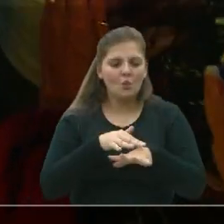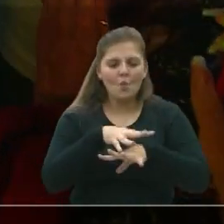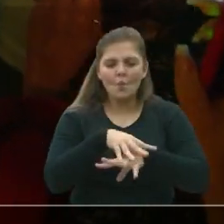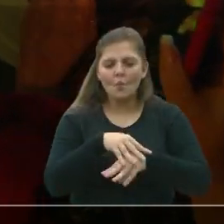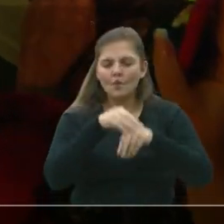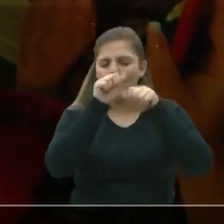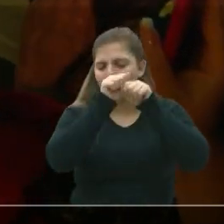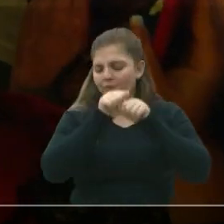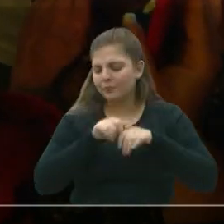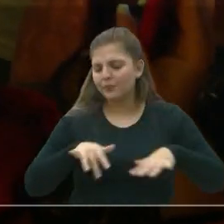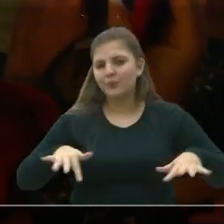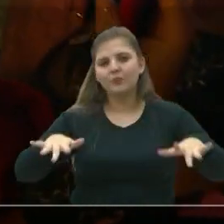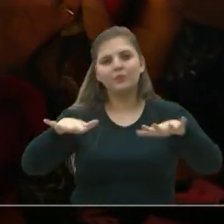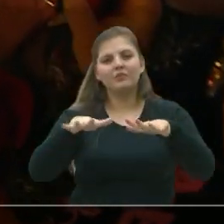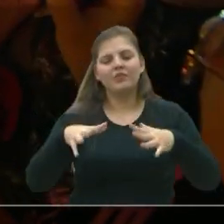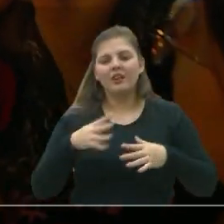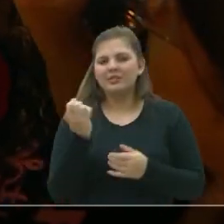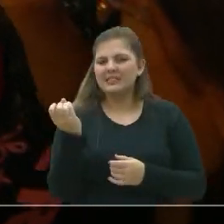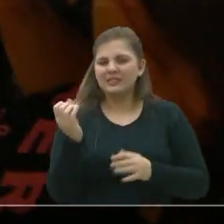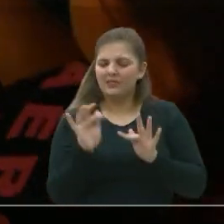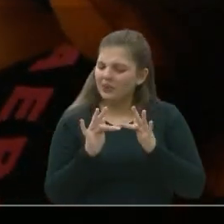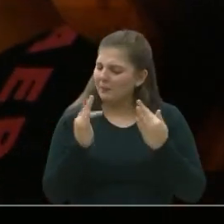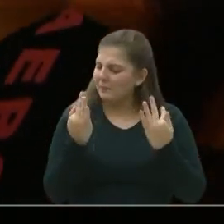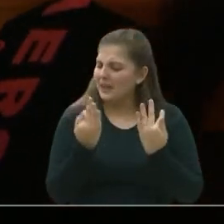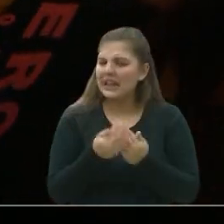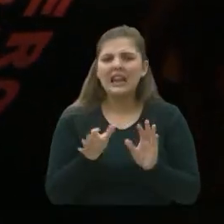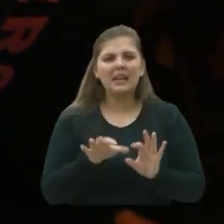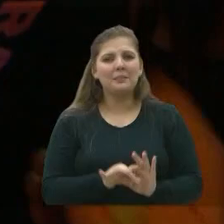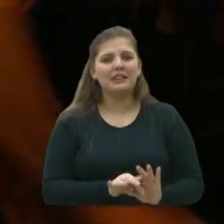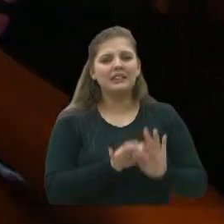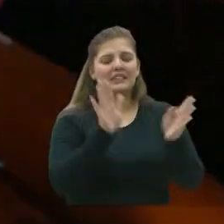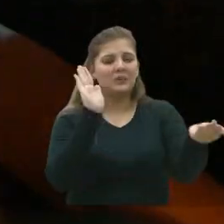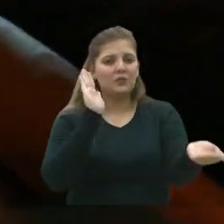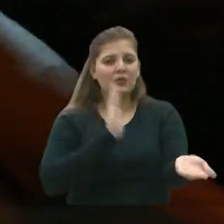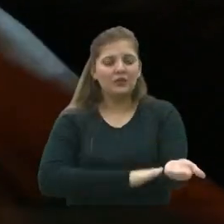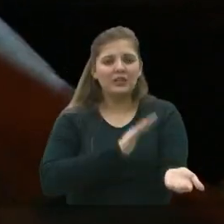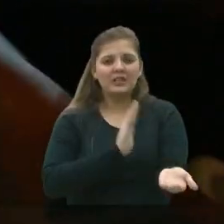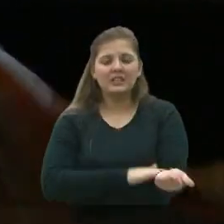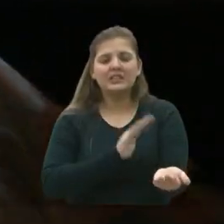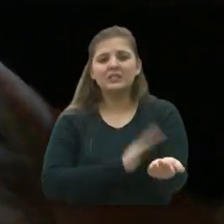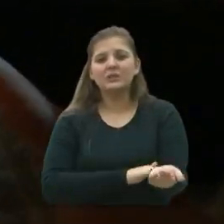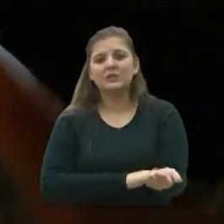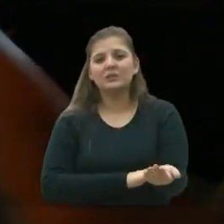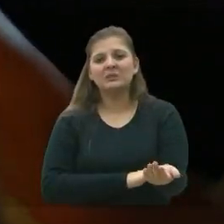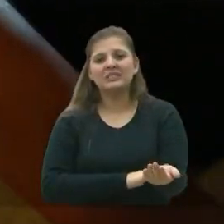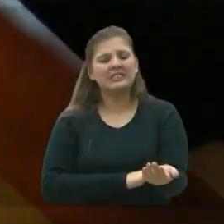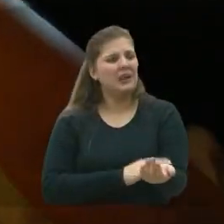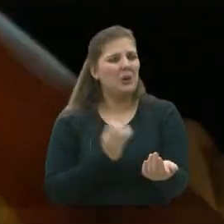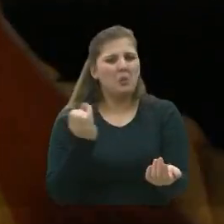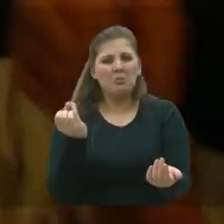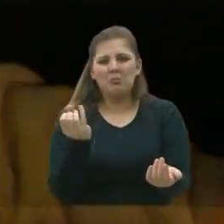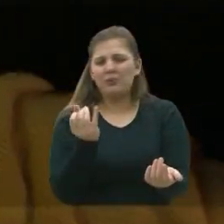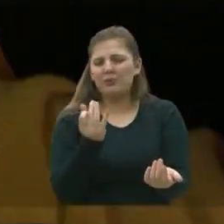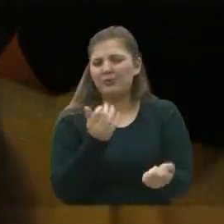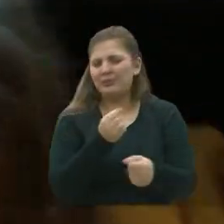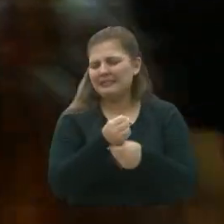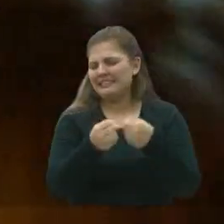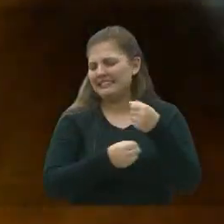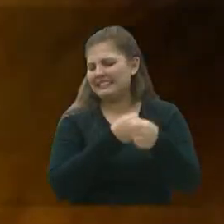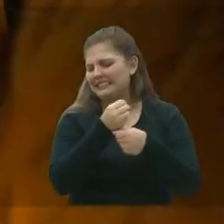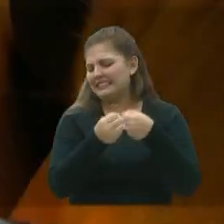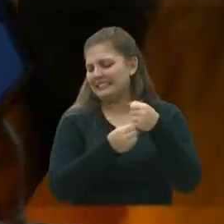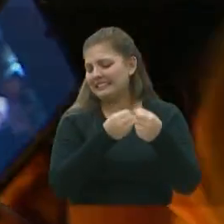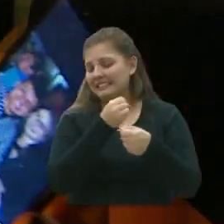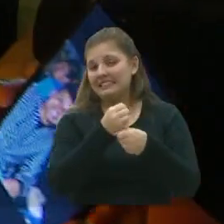muitas famílias. Libertação de vícios. Vícios de muitos anos. O Senhor